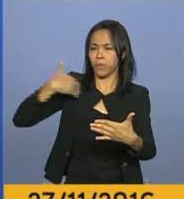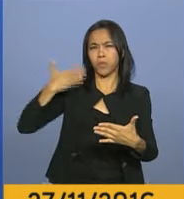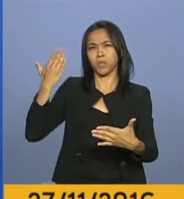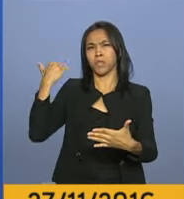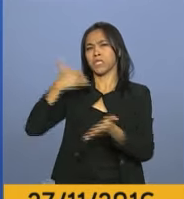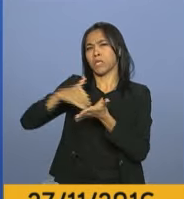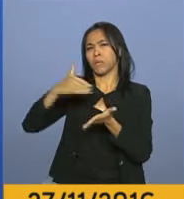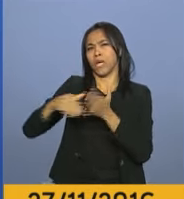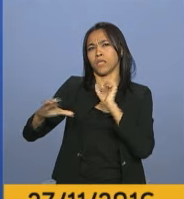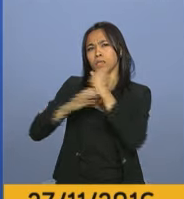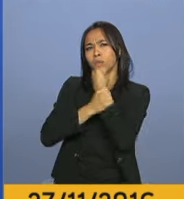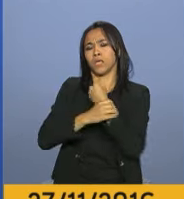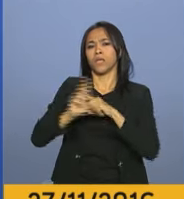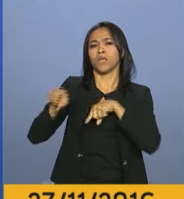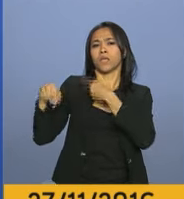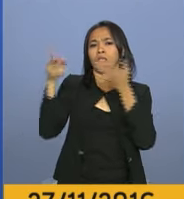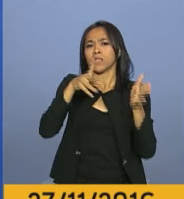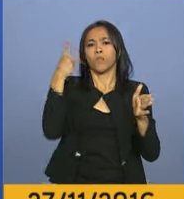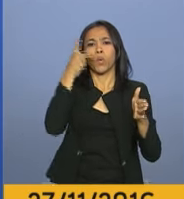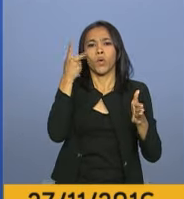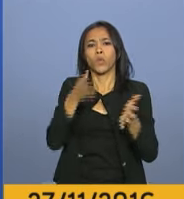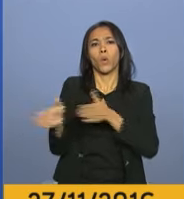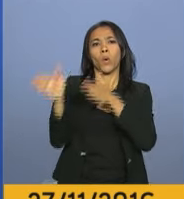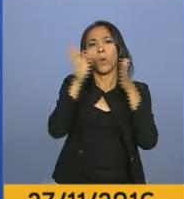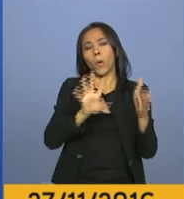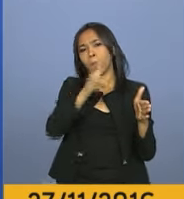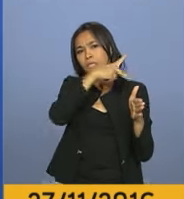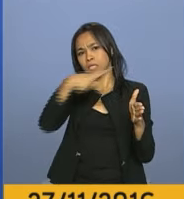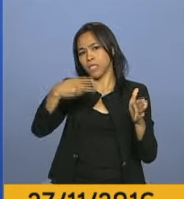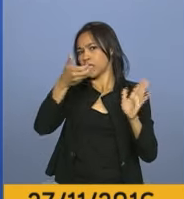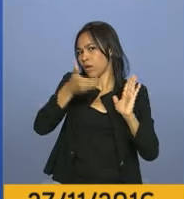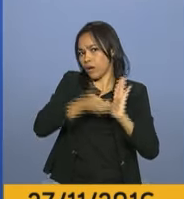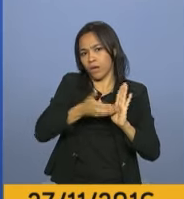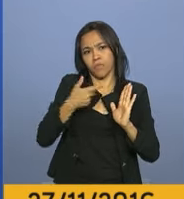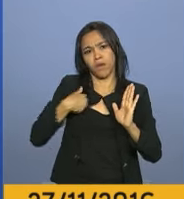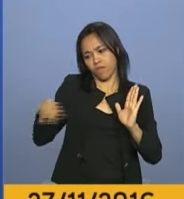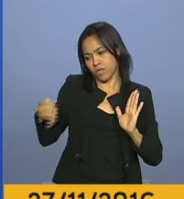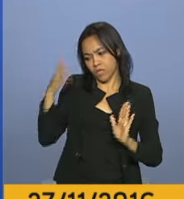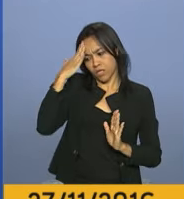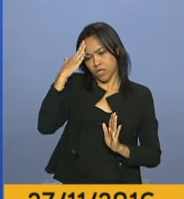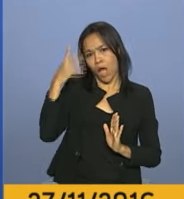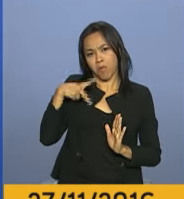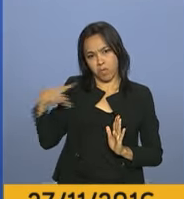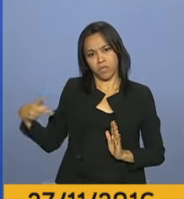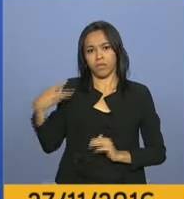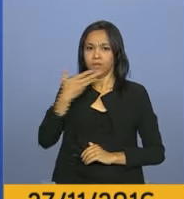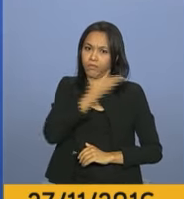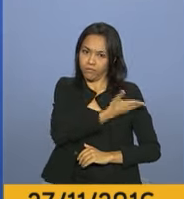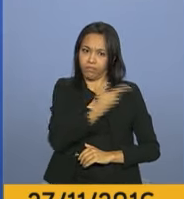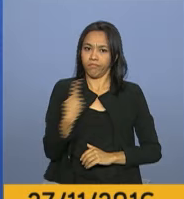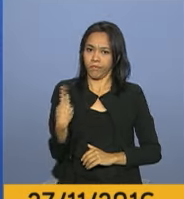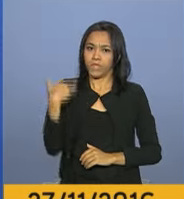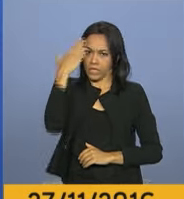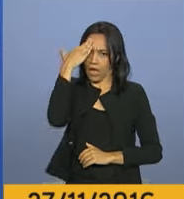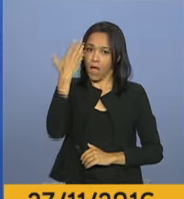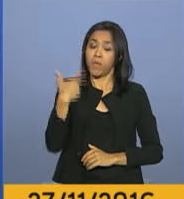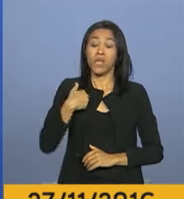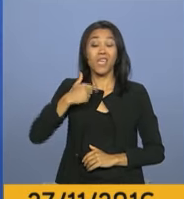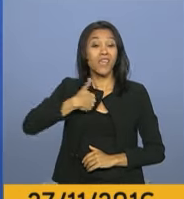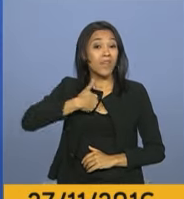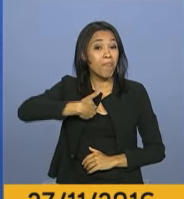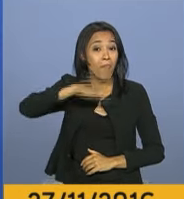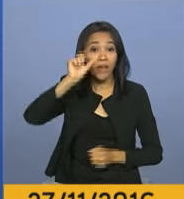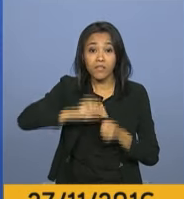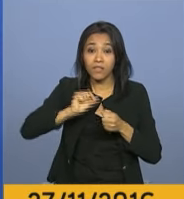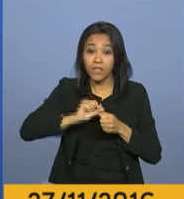secretário da Segurança, procurador-geral do Estado, presidente da Câmara dos Deputados, Rodrigo Renan, sabem o que é isso. A coisa que eu mais fiz